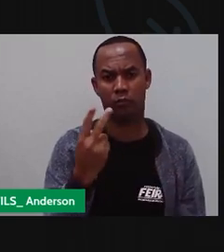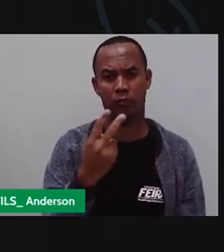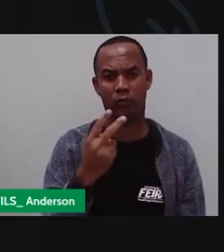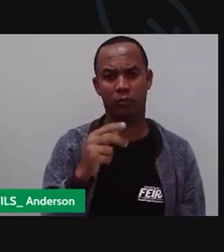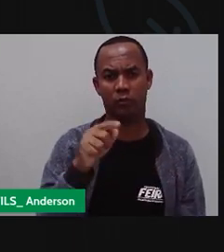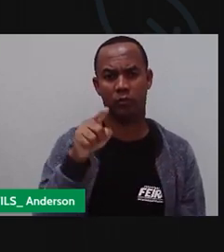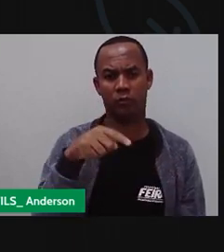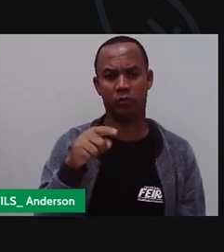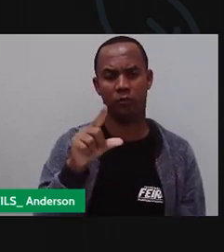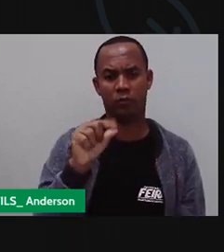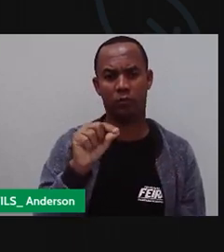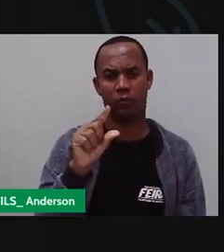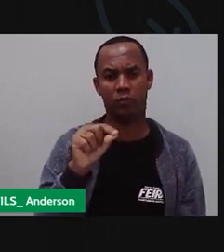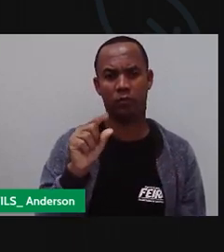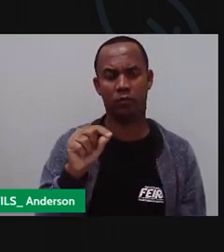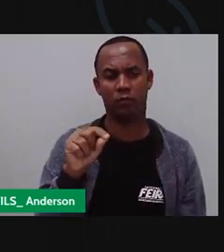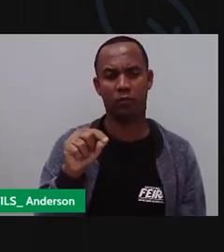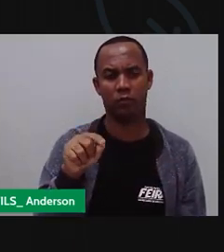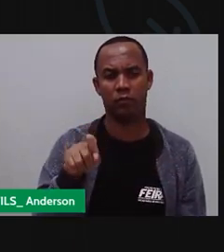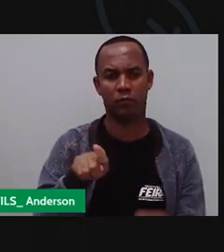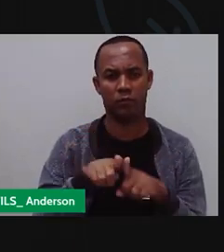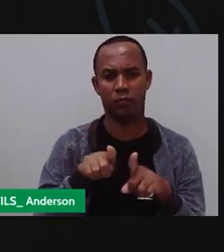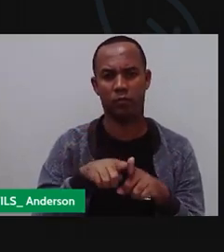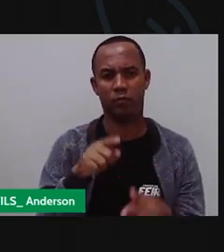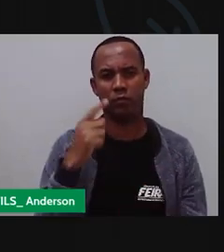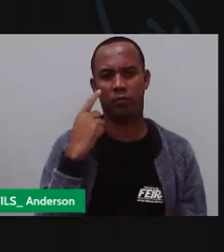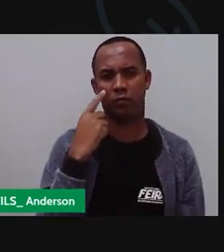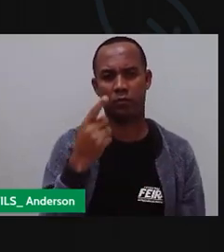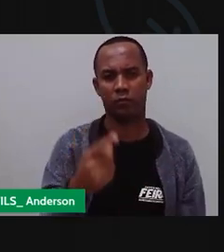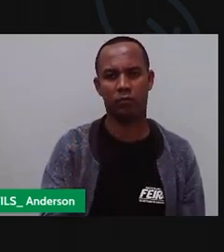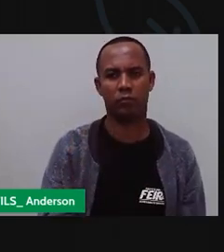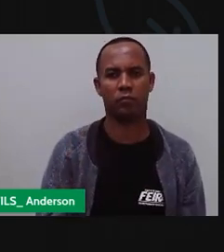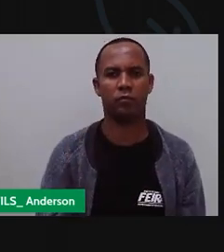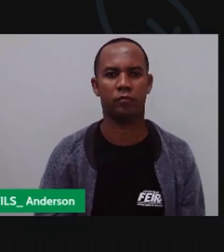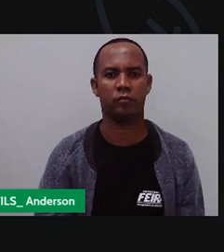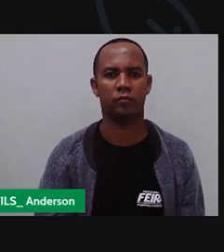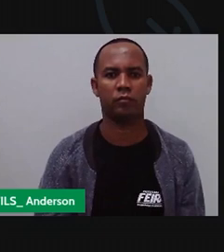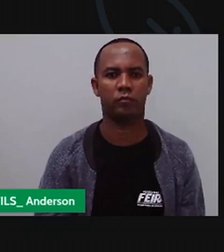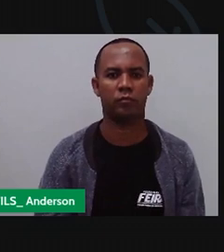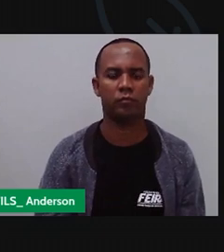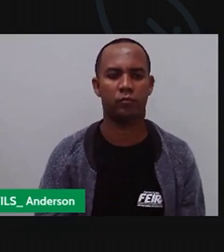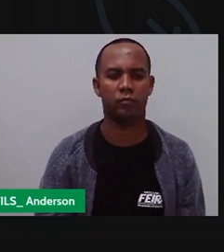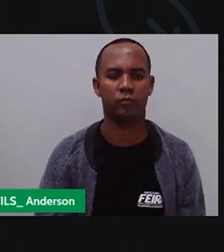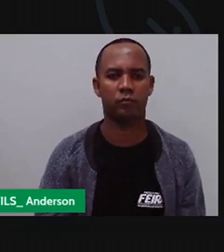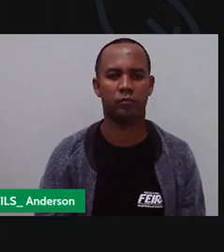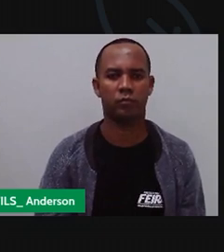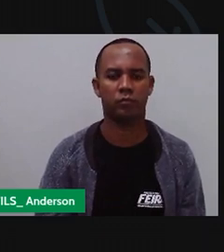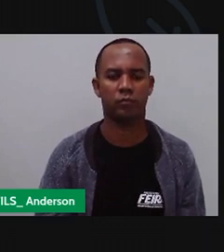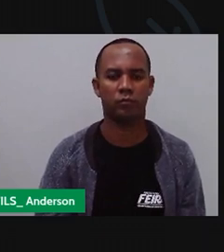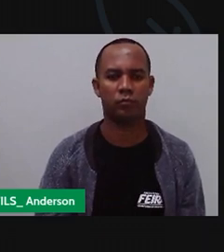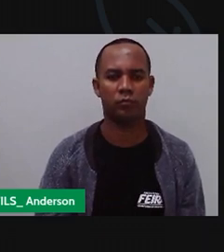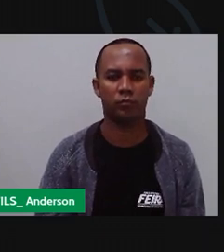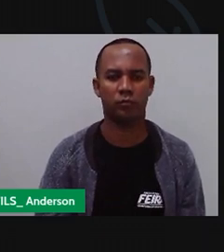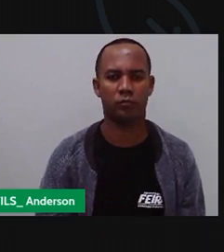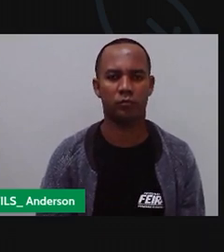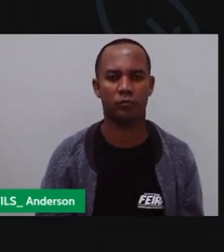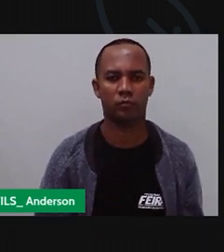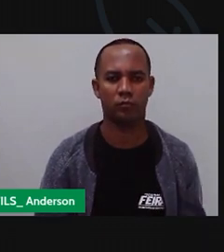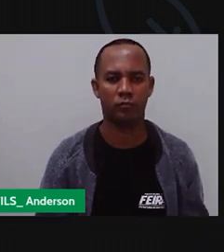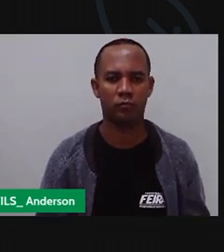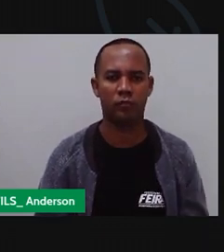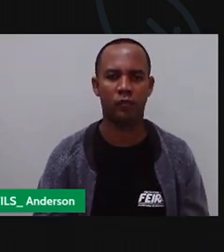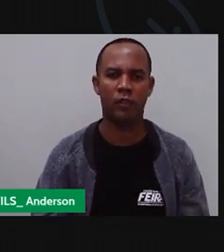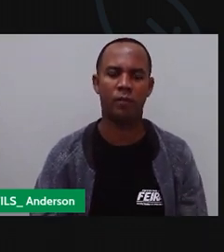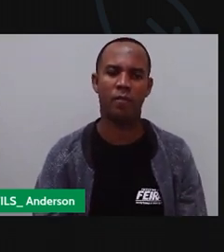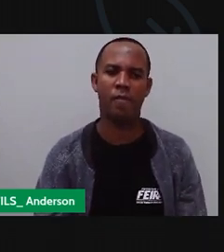cola, não é isso? Posso pingar um pouquinho de cola aqui, ó, e a outra aqui. Ou botar